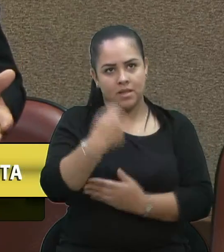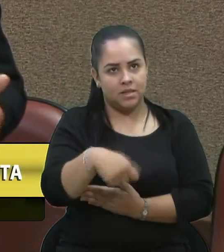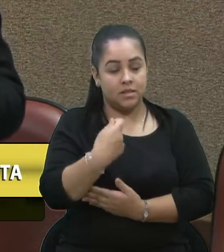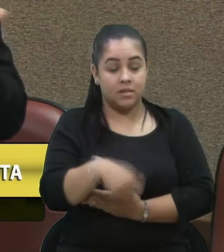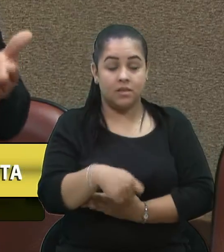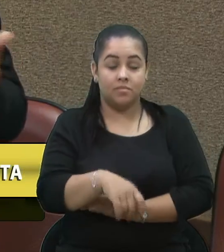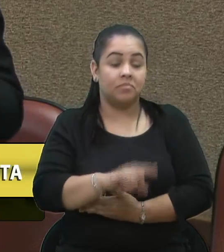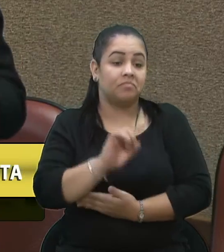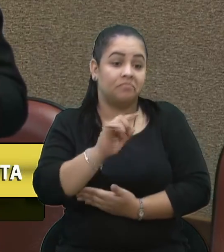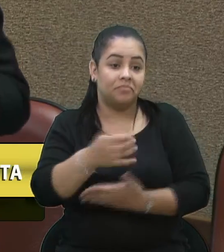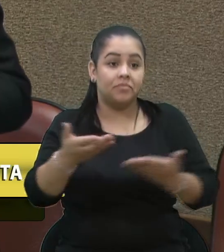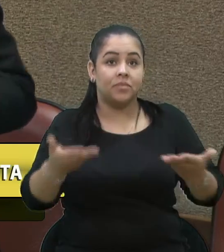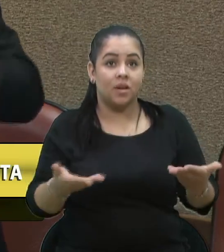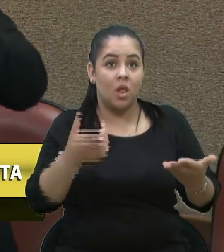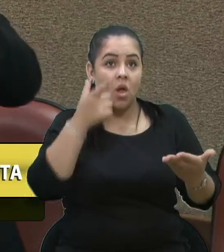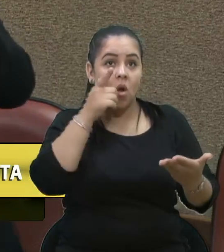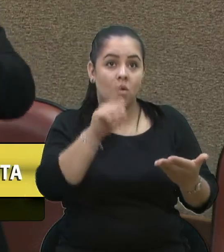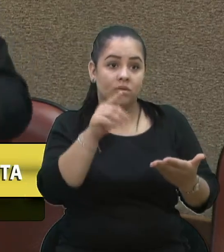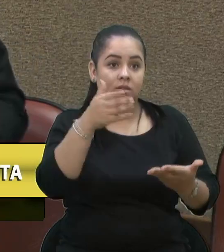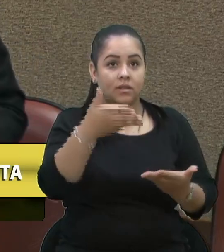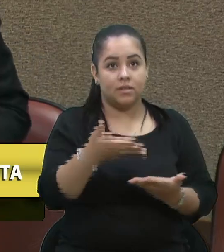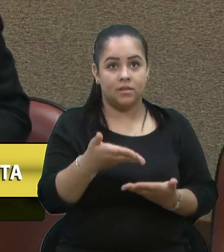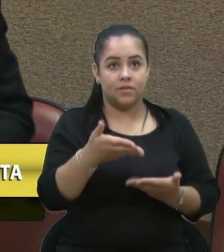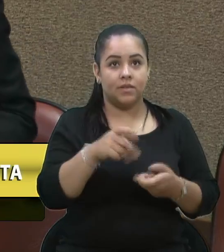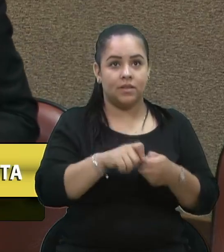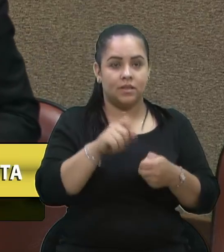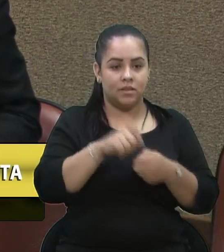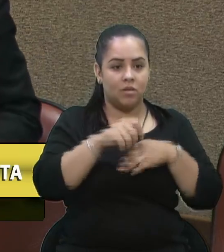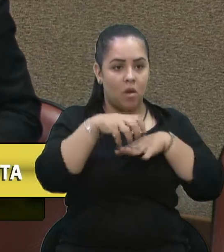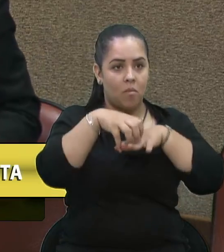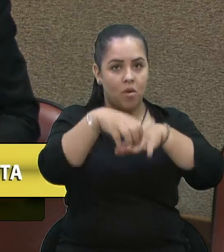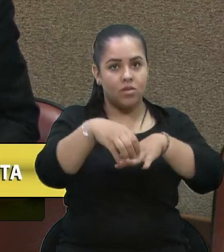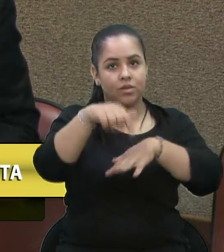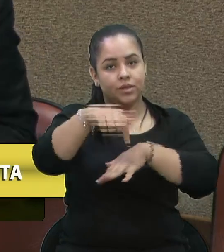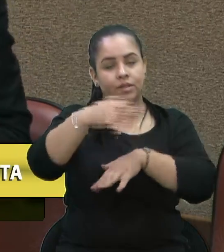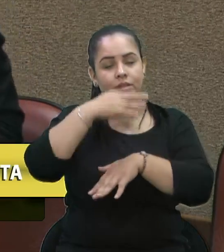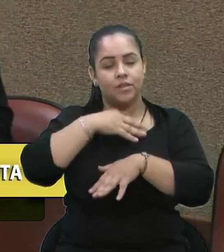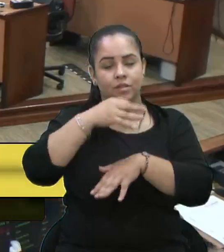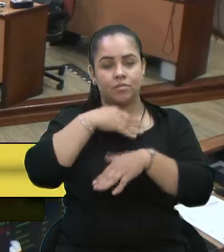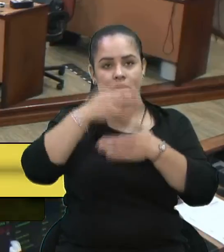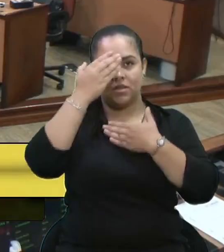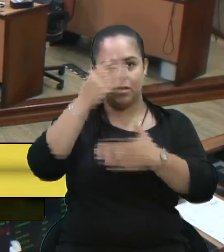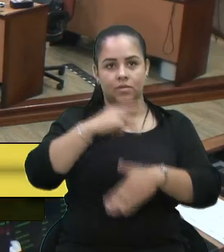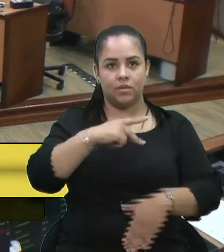motivo ela consegue, então, fazer o transporte da nossa cidade. Obrigado, senhor presidente.